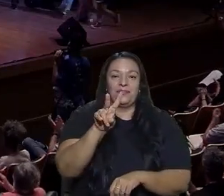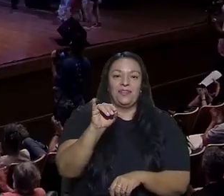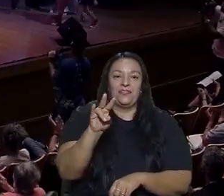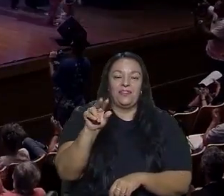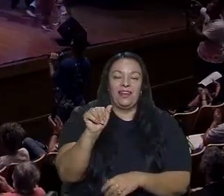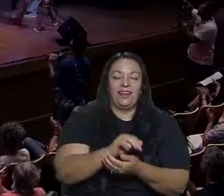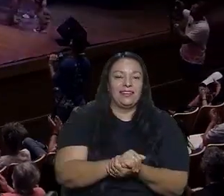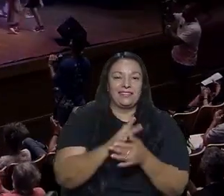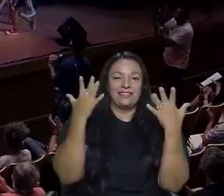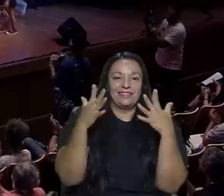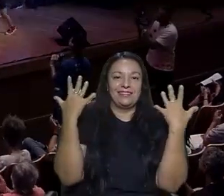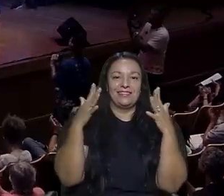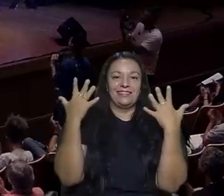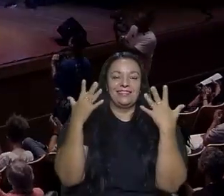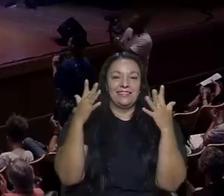Viva!